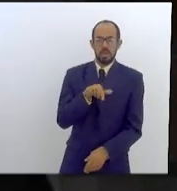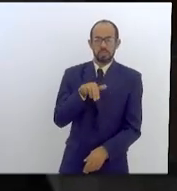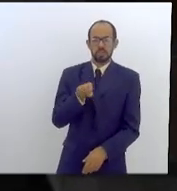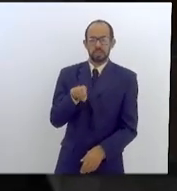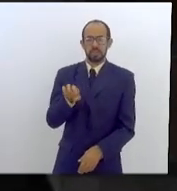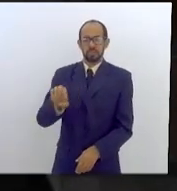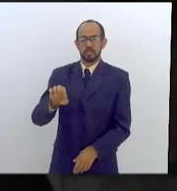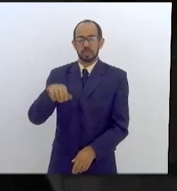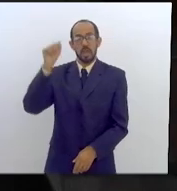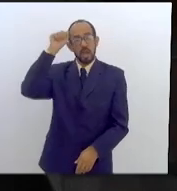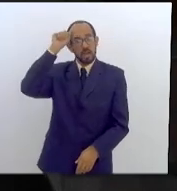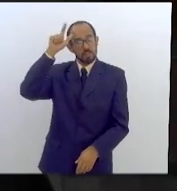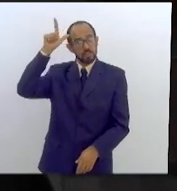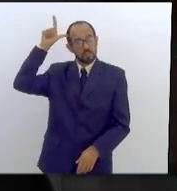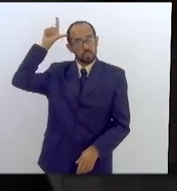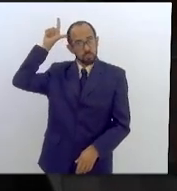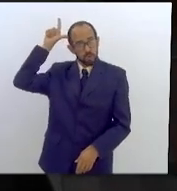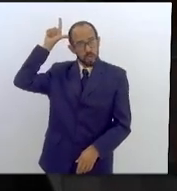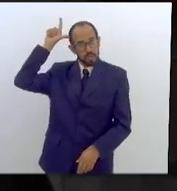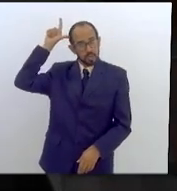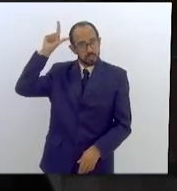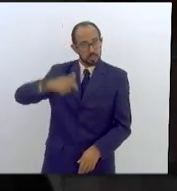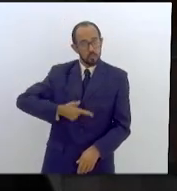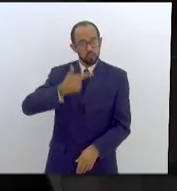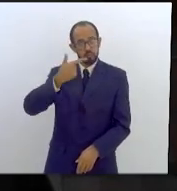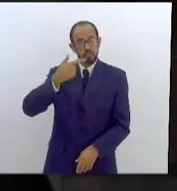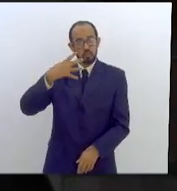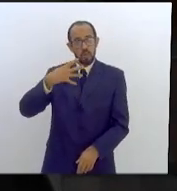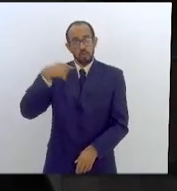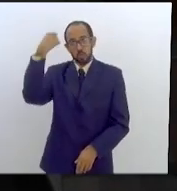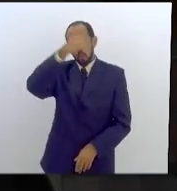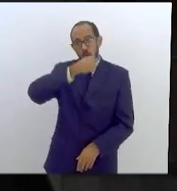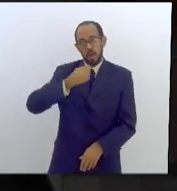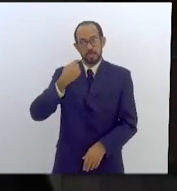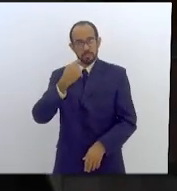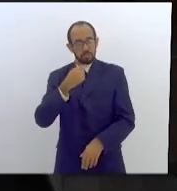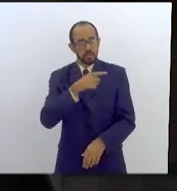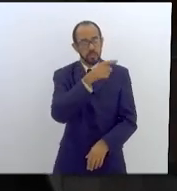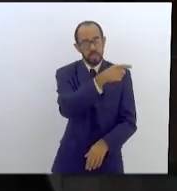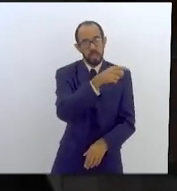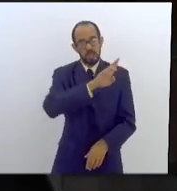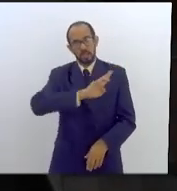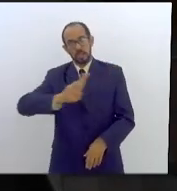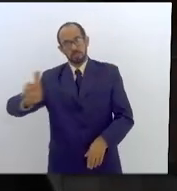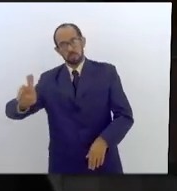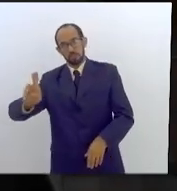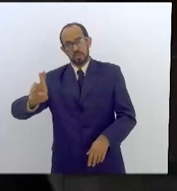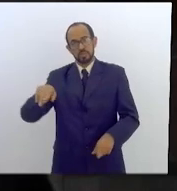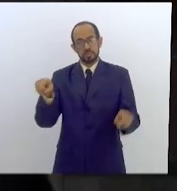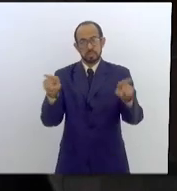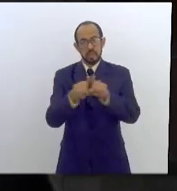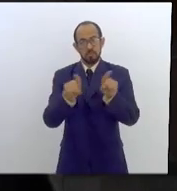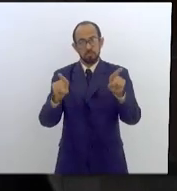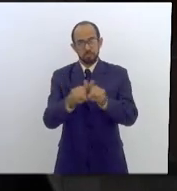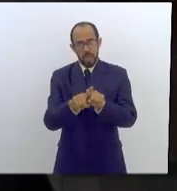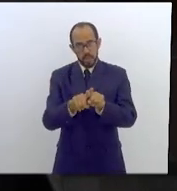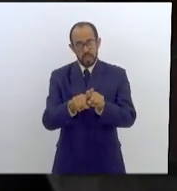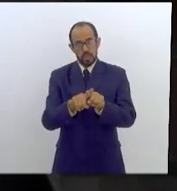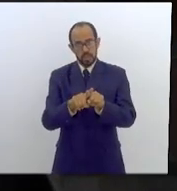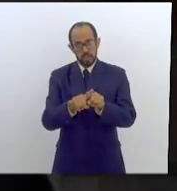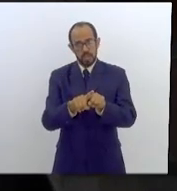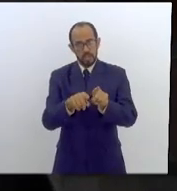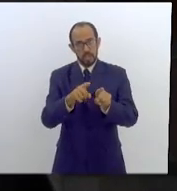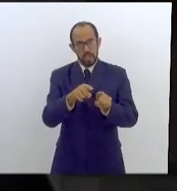deu ao mesmo 24 horas para que ele demonstrasse também que essas